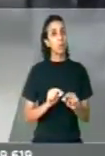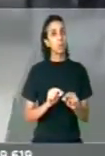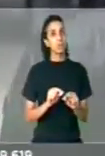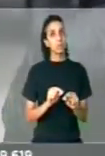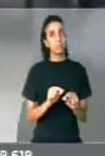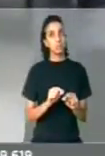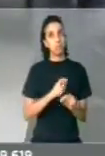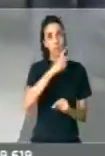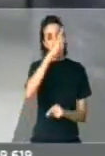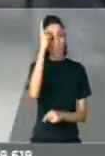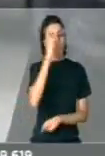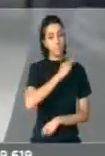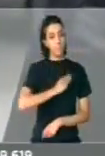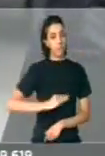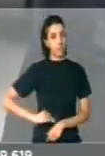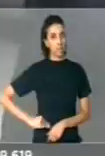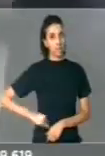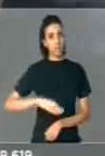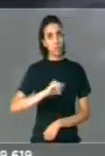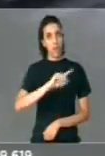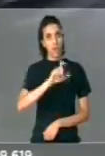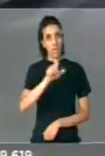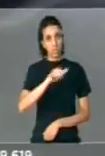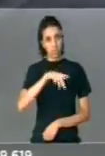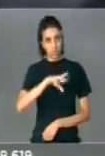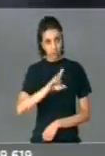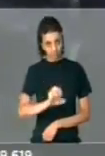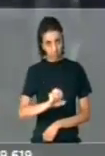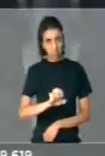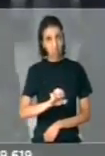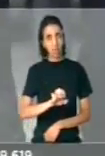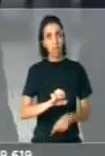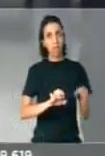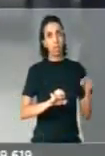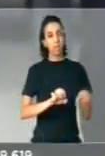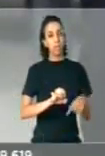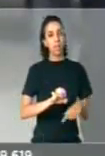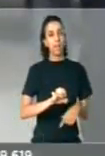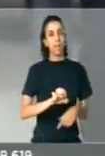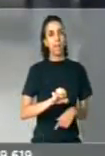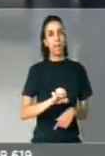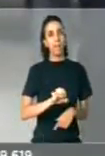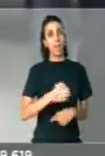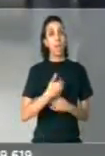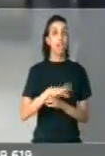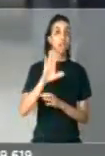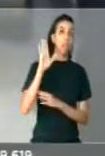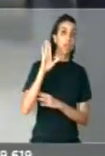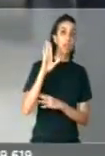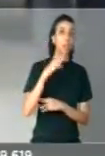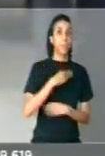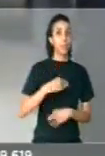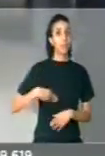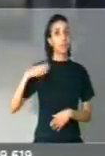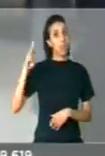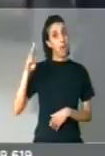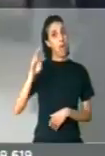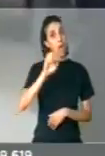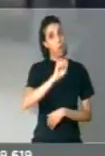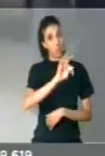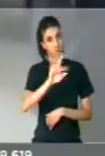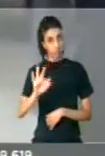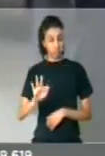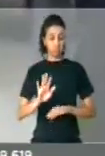nomeação do ministro Alexandre Moraes, ex-ministro, como ministro do Supremo. E hoje estivemos para levar